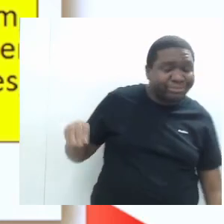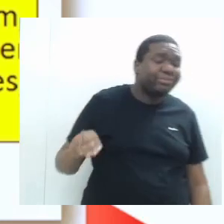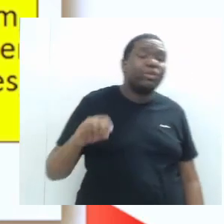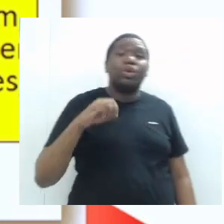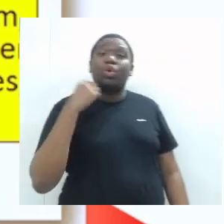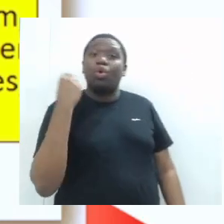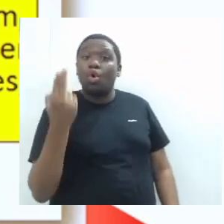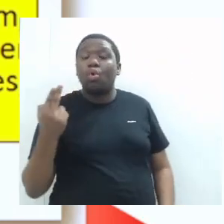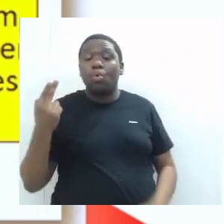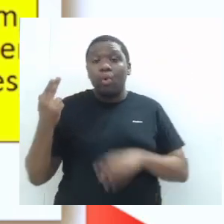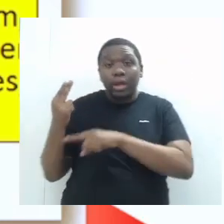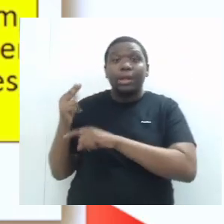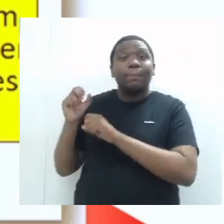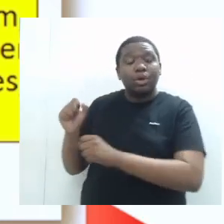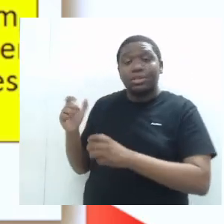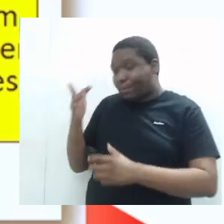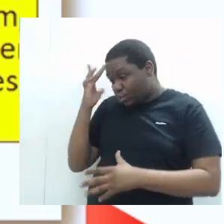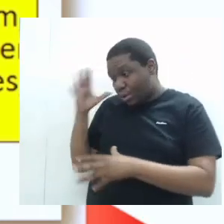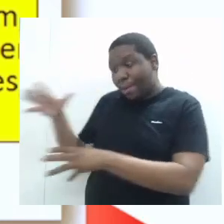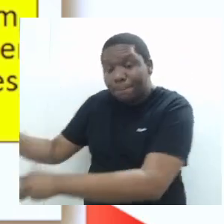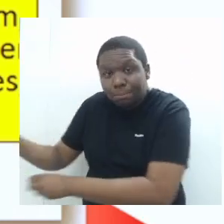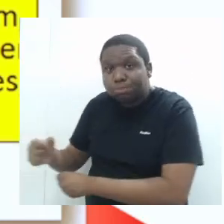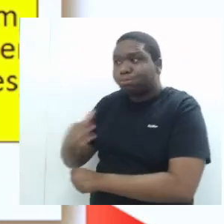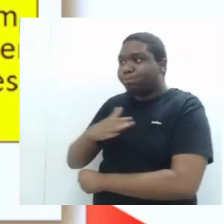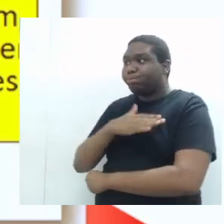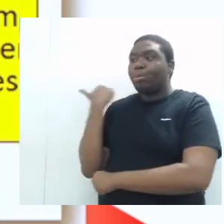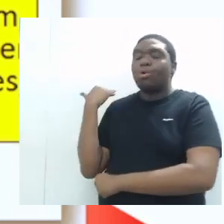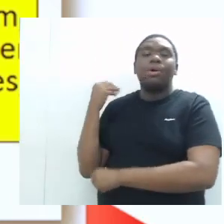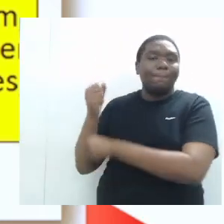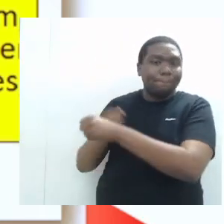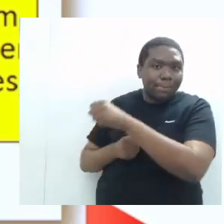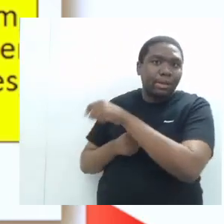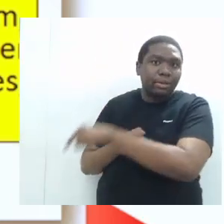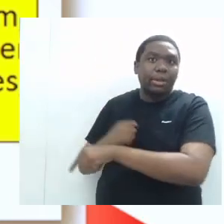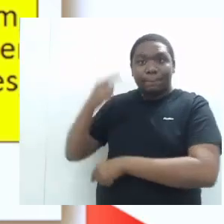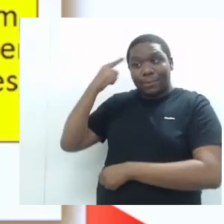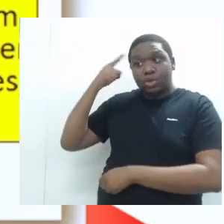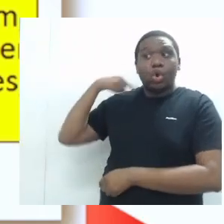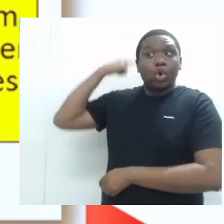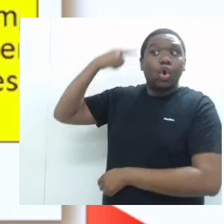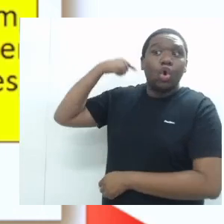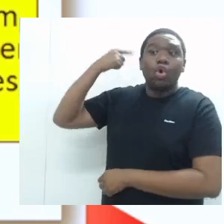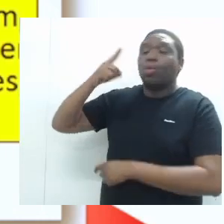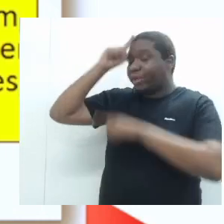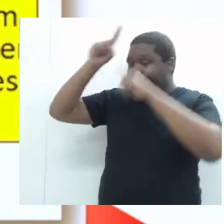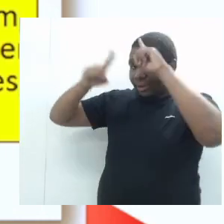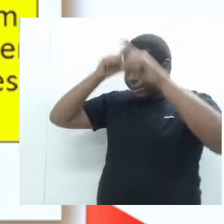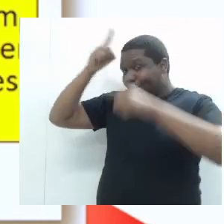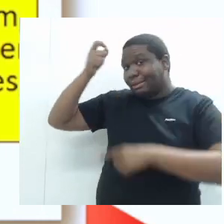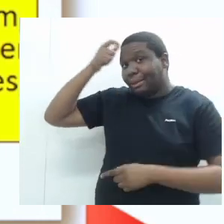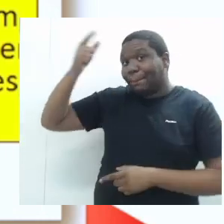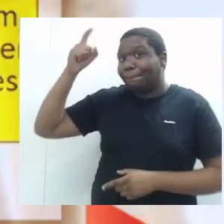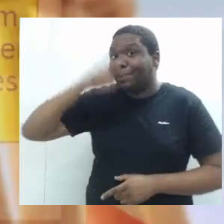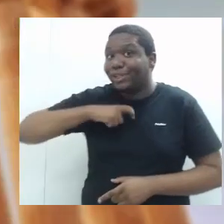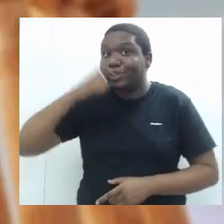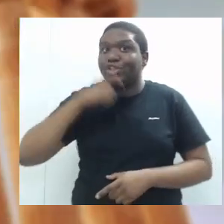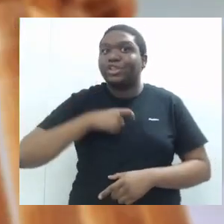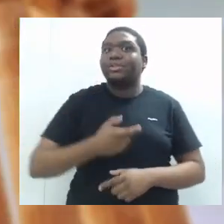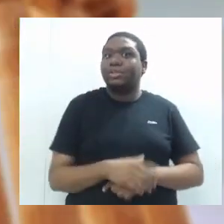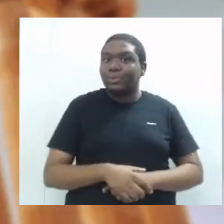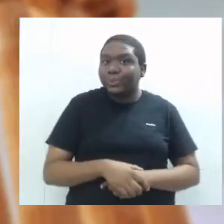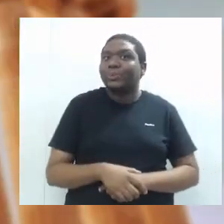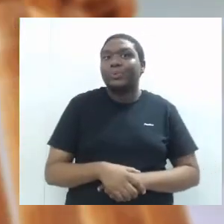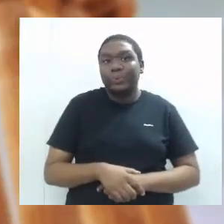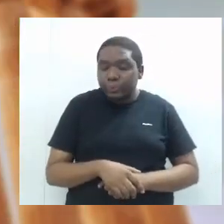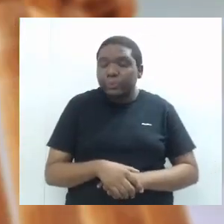e morto por eles, que o tomaram por louco e inventor de mentiras. Na verdade, o mito da caverna, como